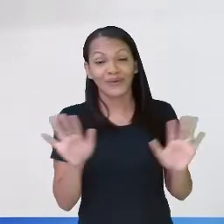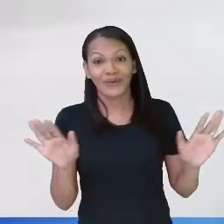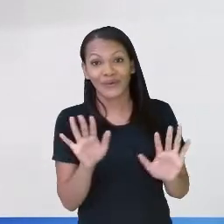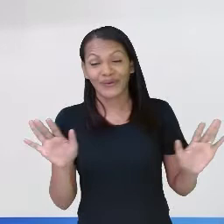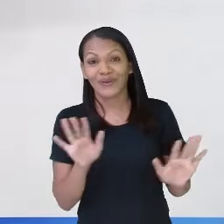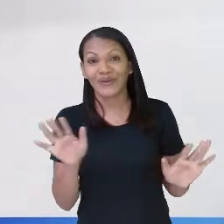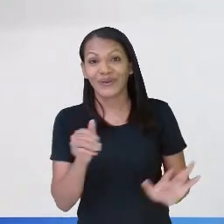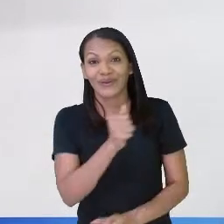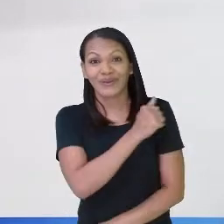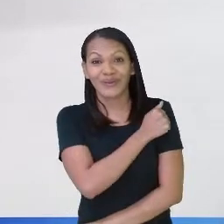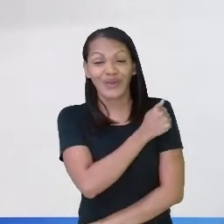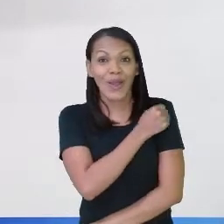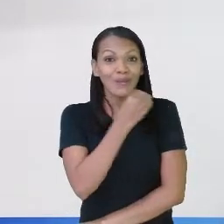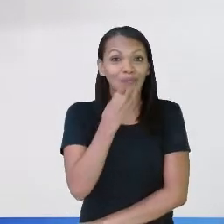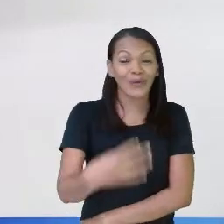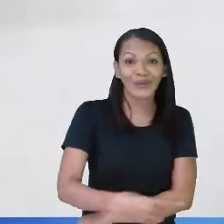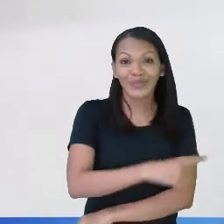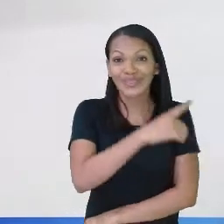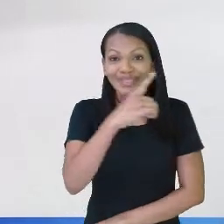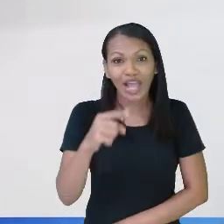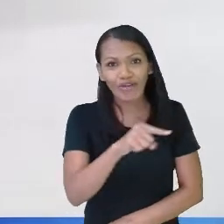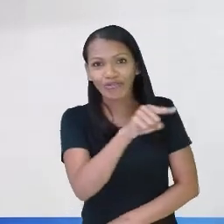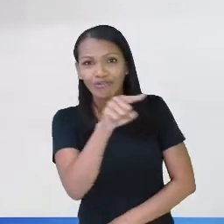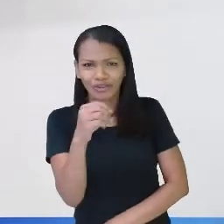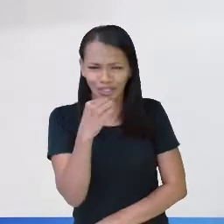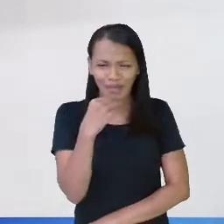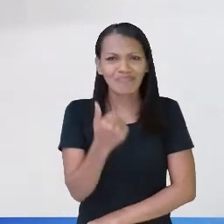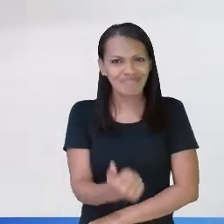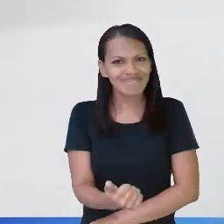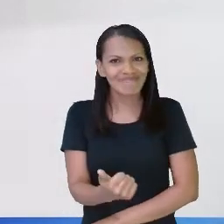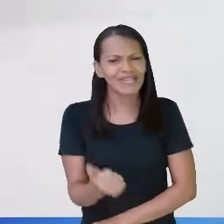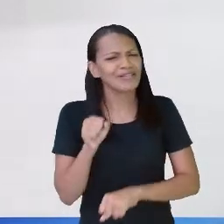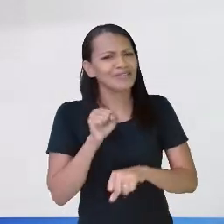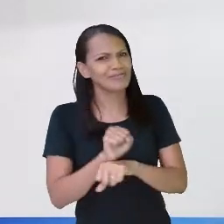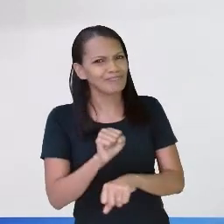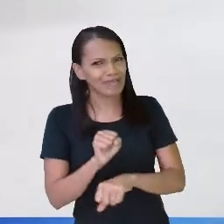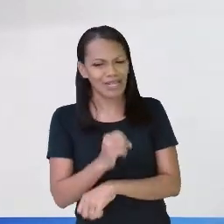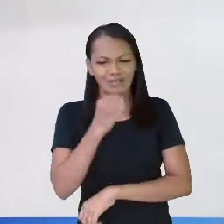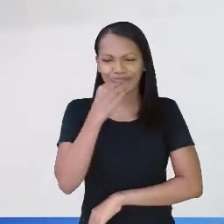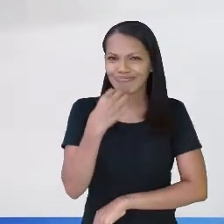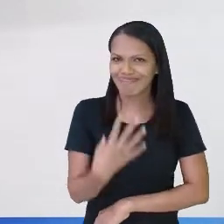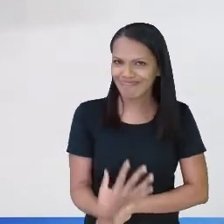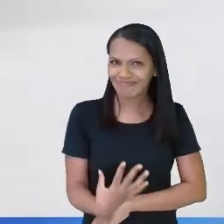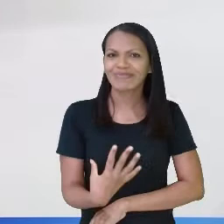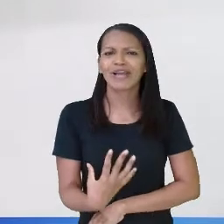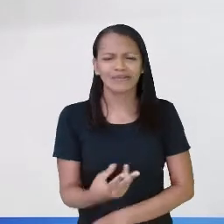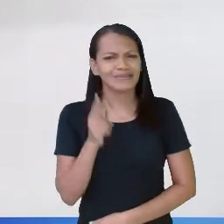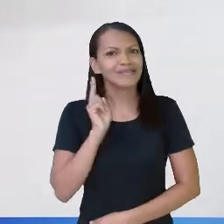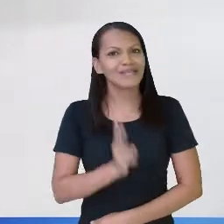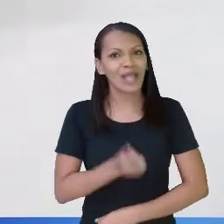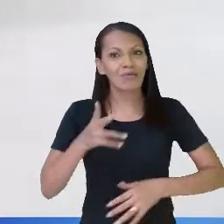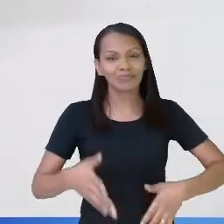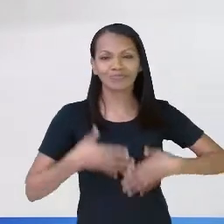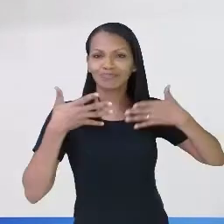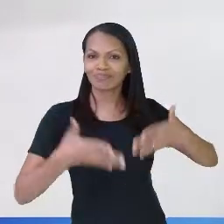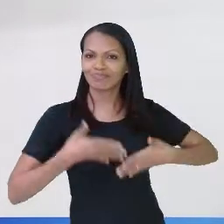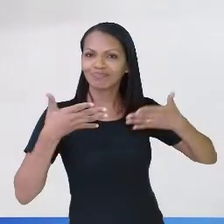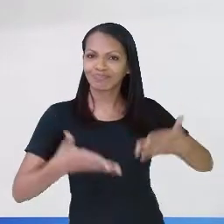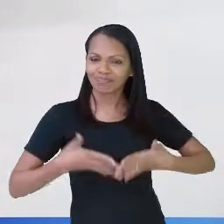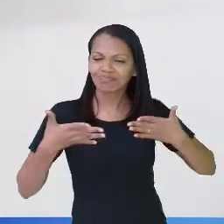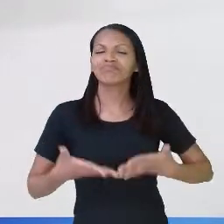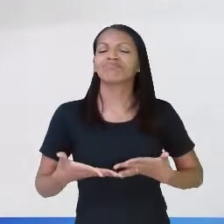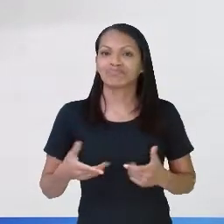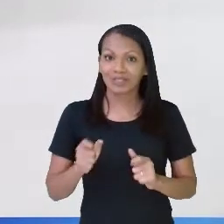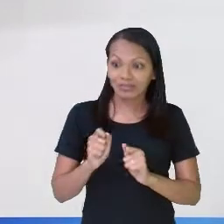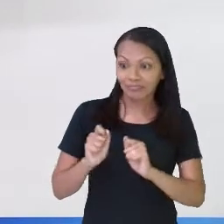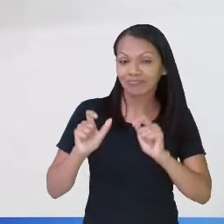Olá, meus queridos, bom dia, como vocês estão? Espero que estejam bem, como sempre, muito animados e muito